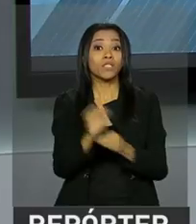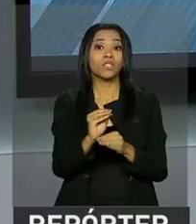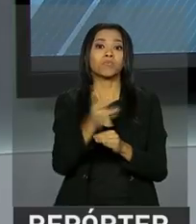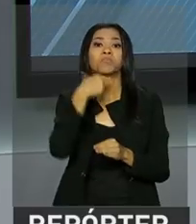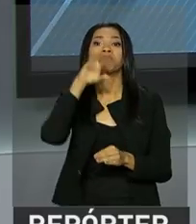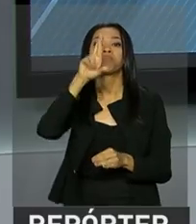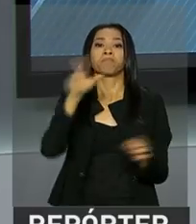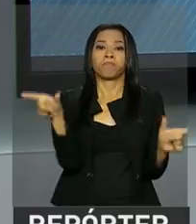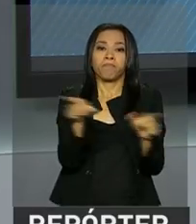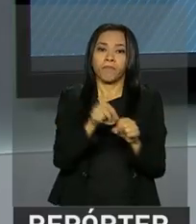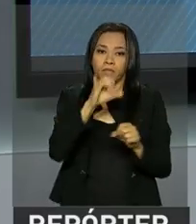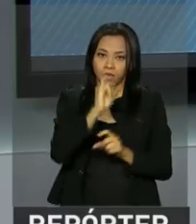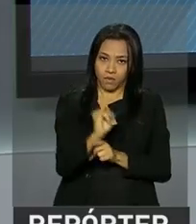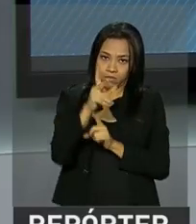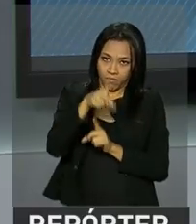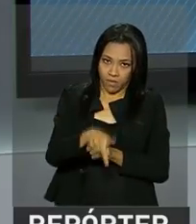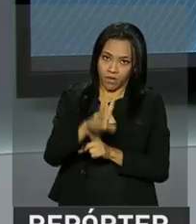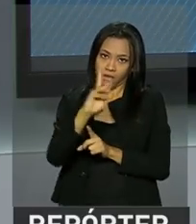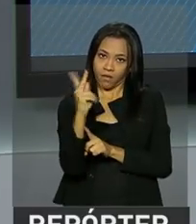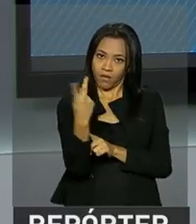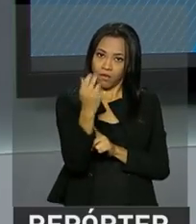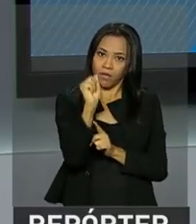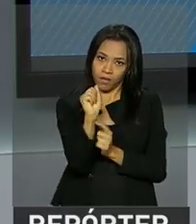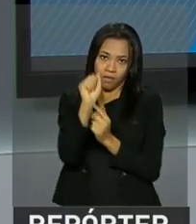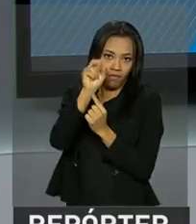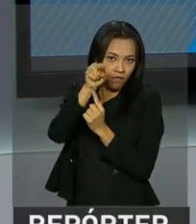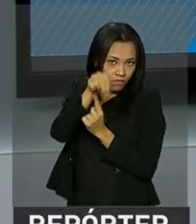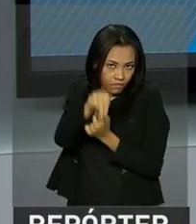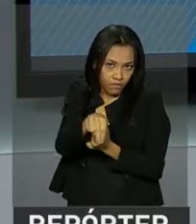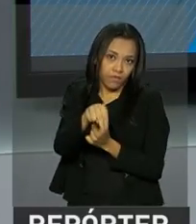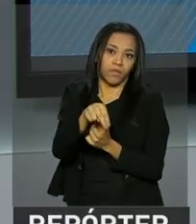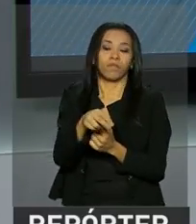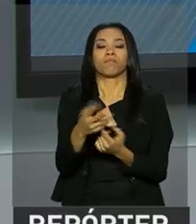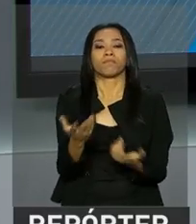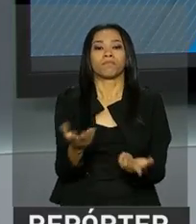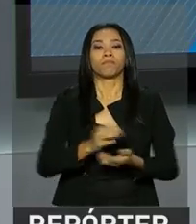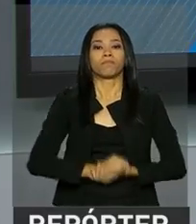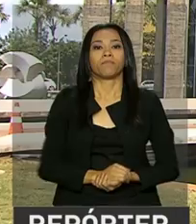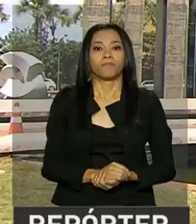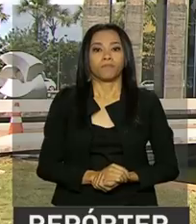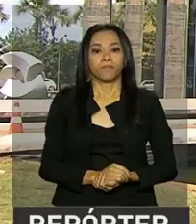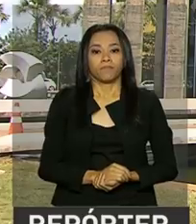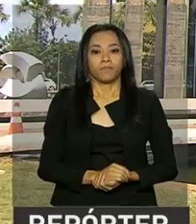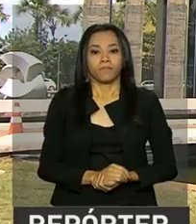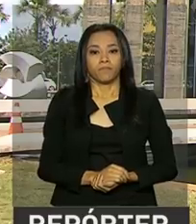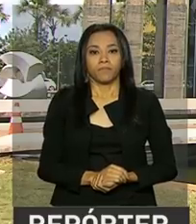instituto do patrimônio histórico e artístico nacional o iphan